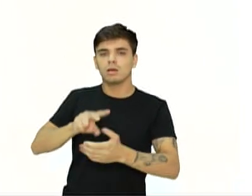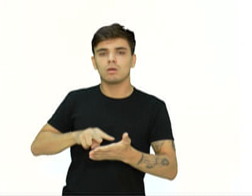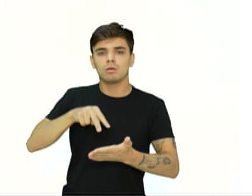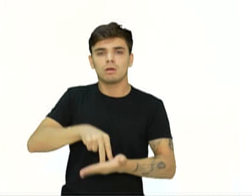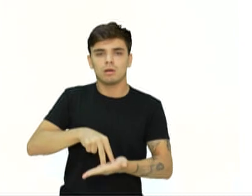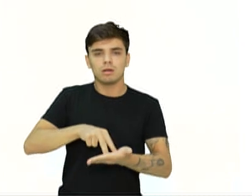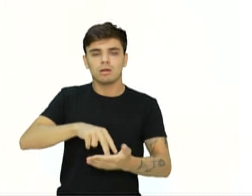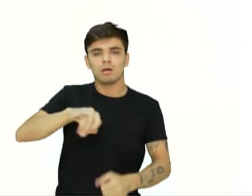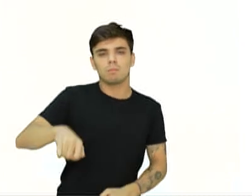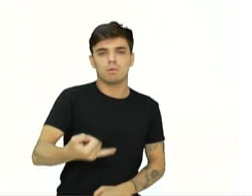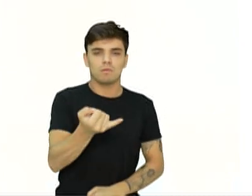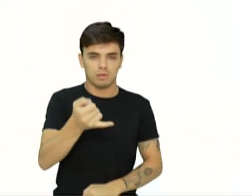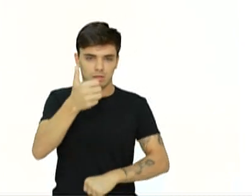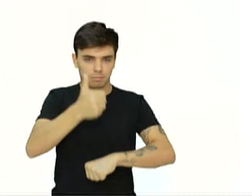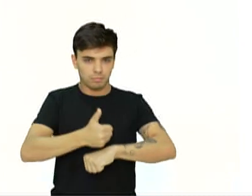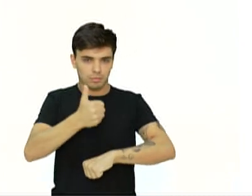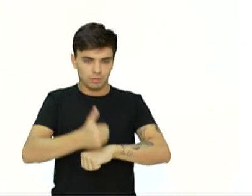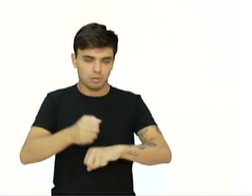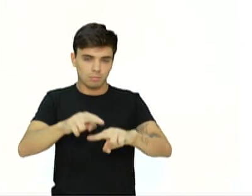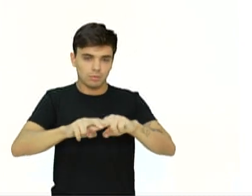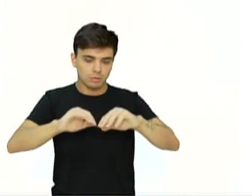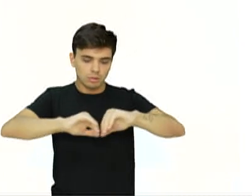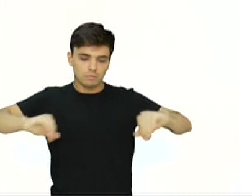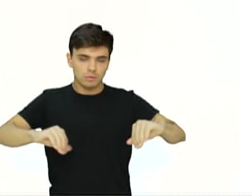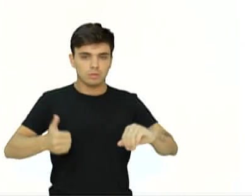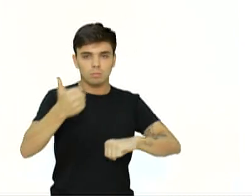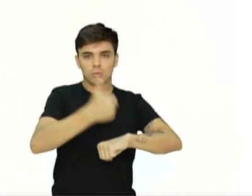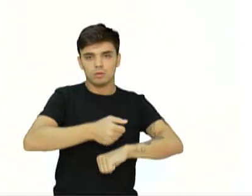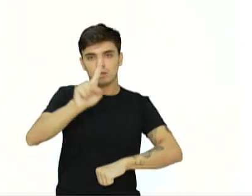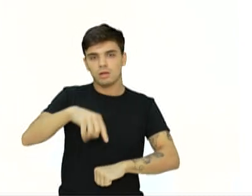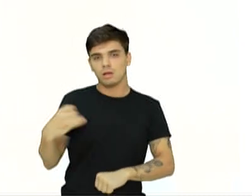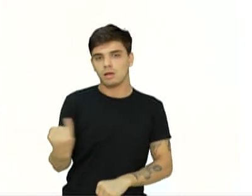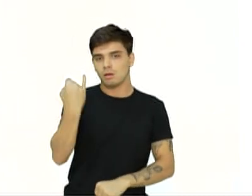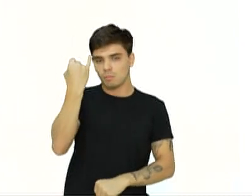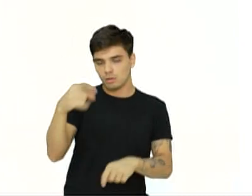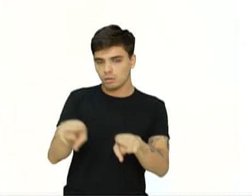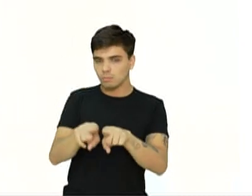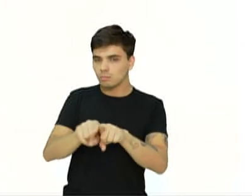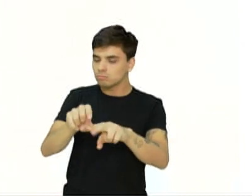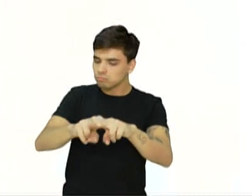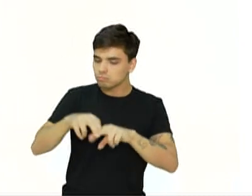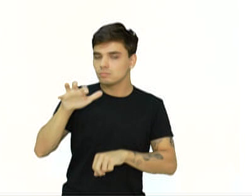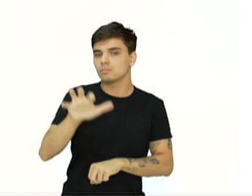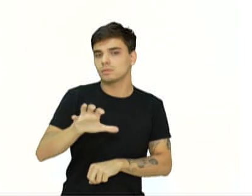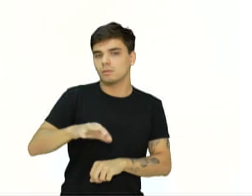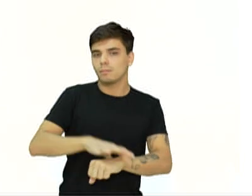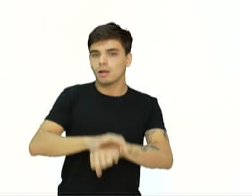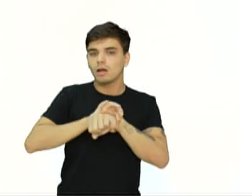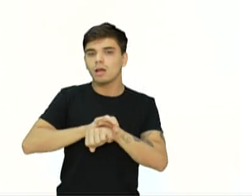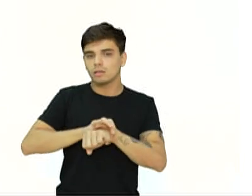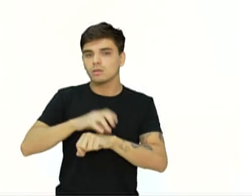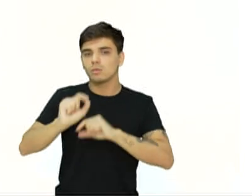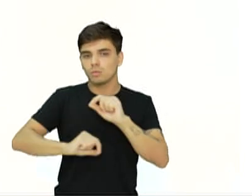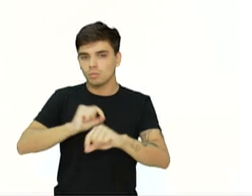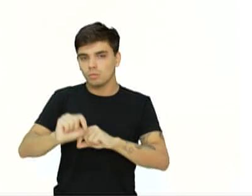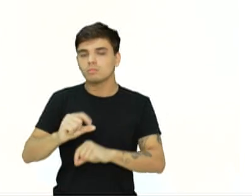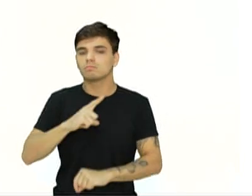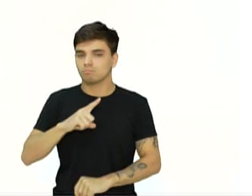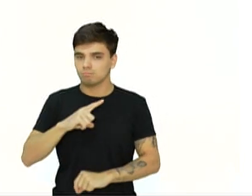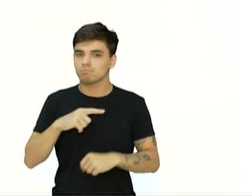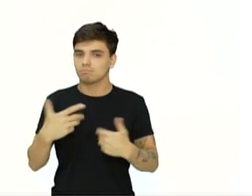a abusar dele. Então, dividir o poder é importante justamente para garantir aí